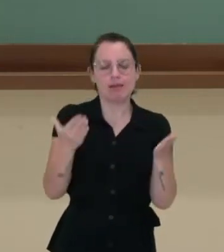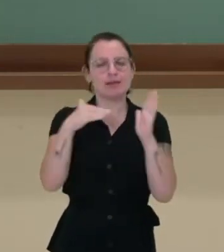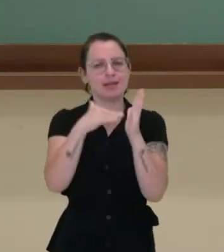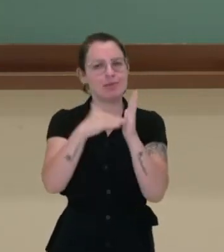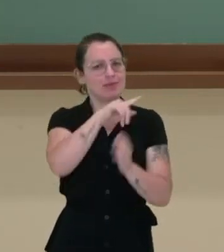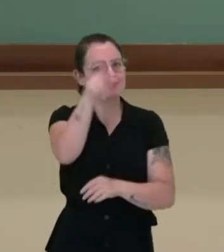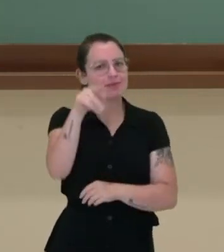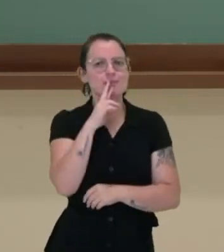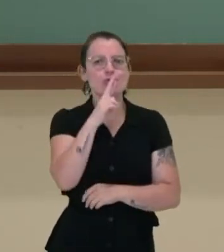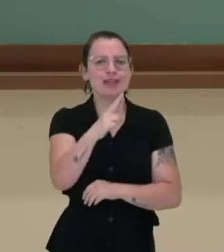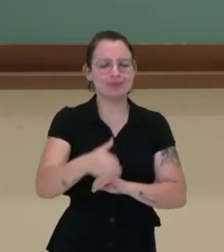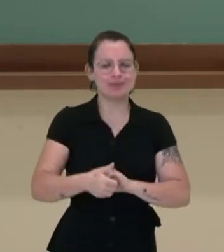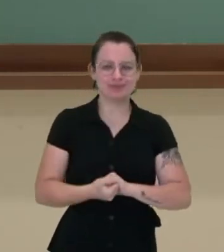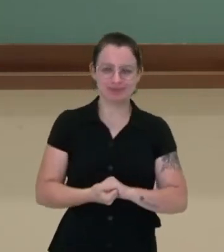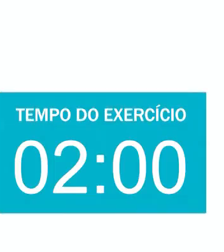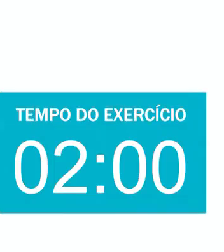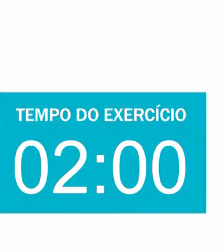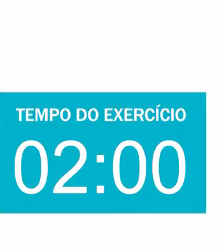responderem. Vamos lá?